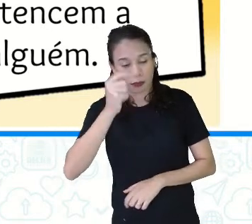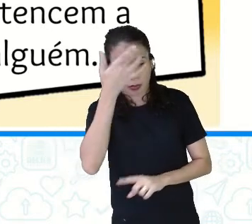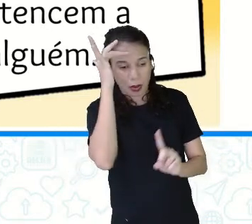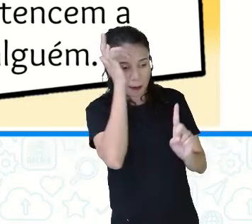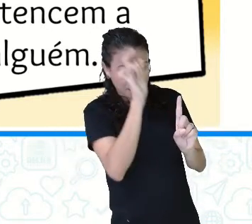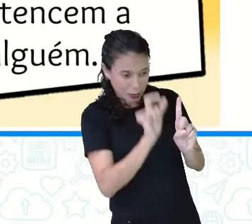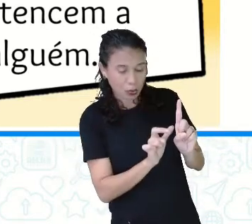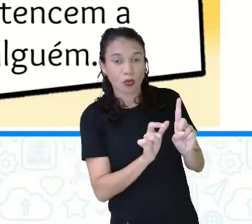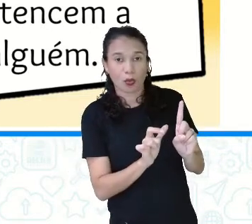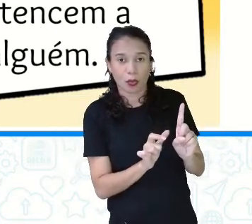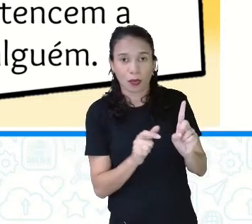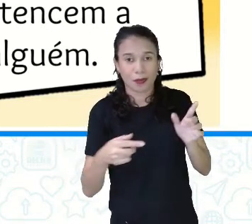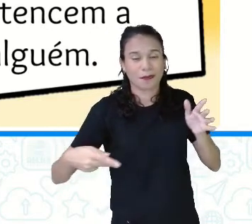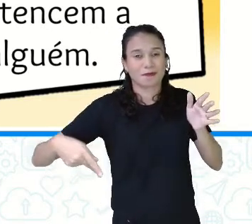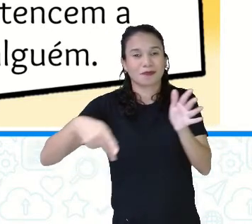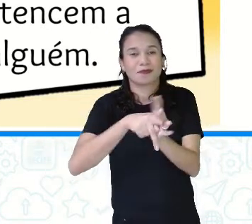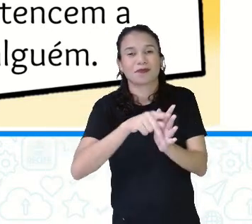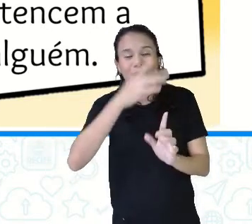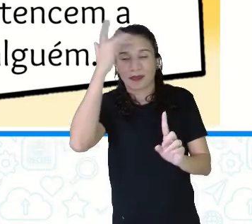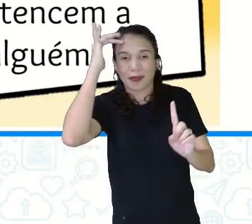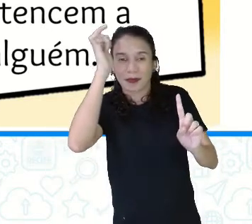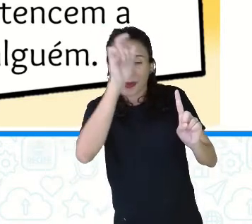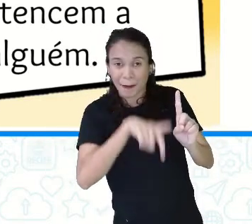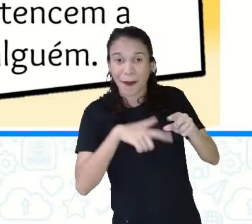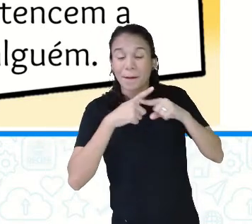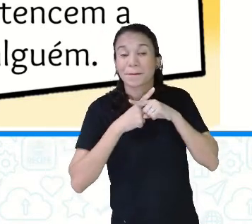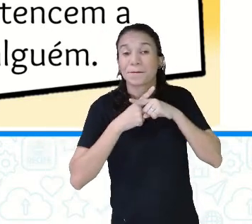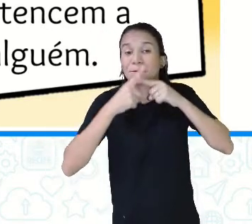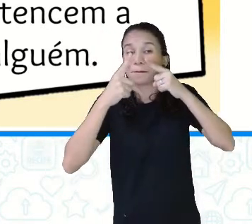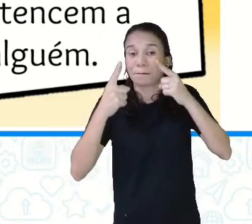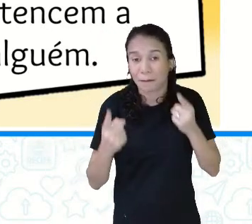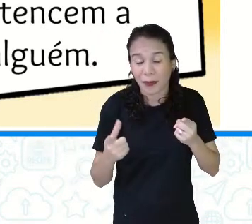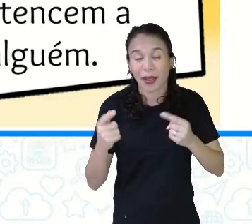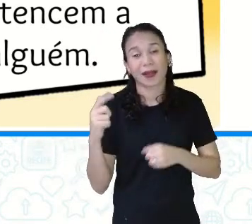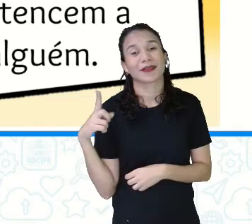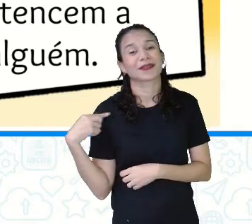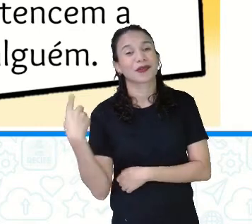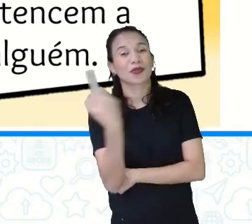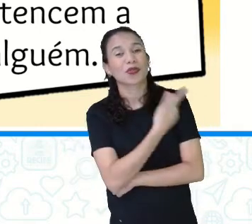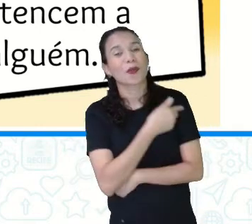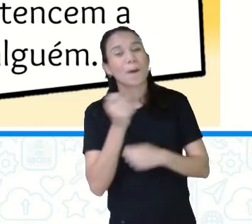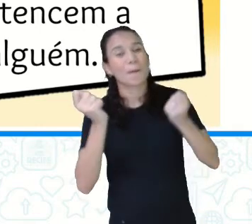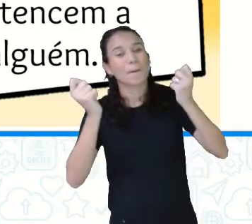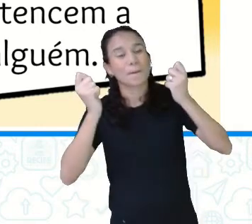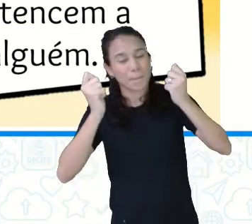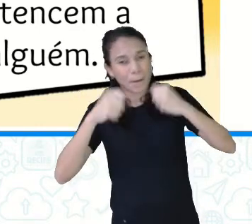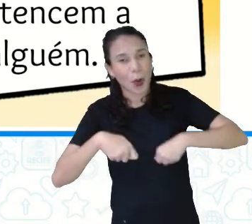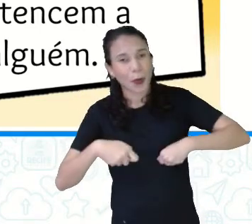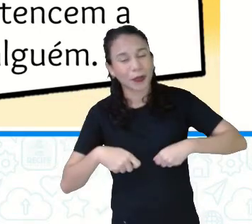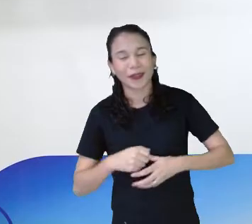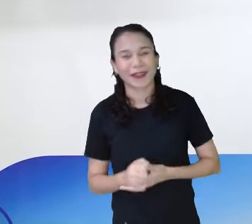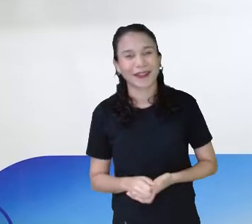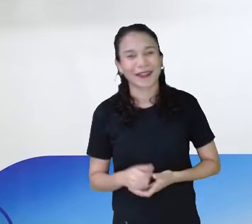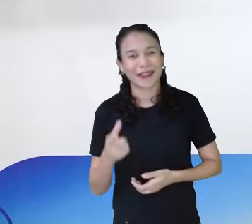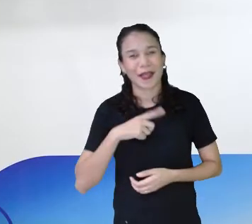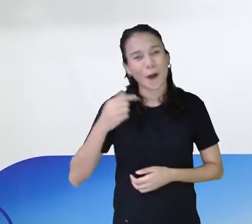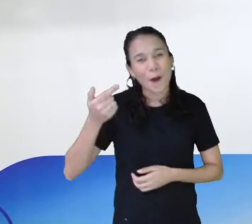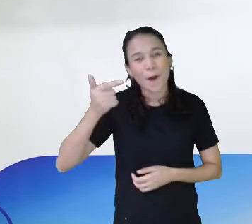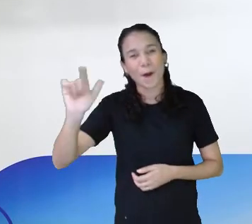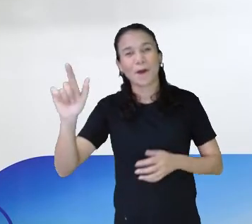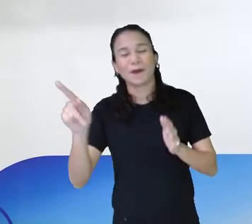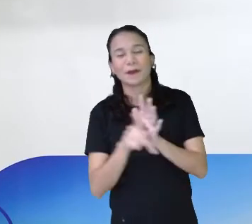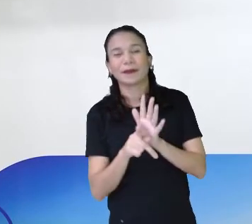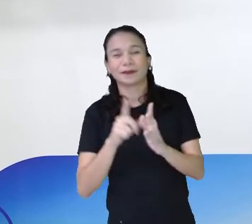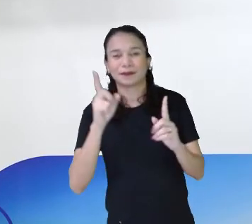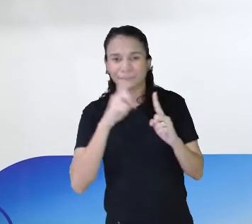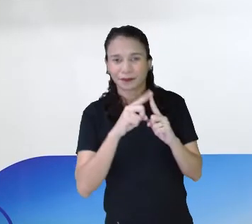alguém. Pertence a alguém. Mas a gente pode ter outro tipo de